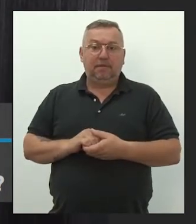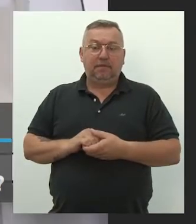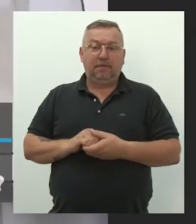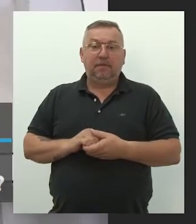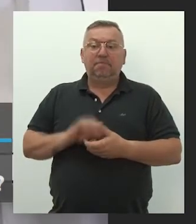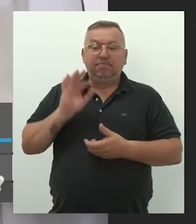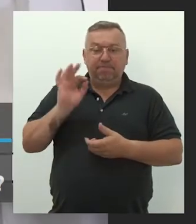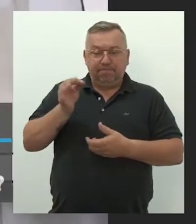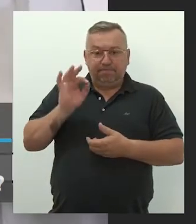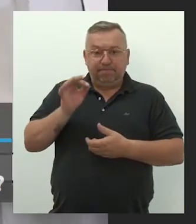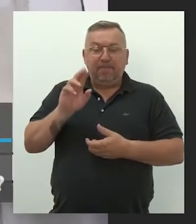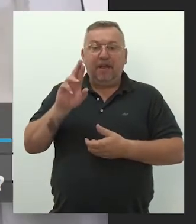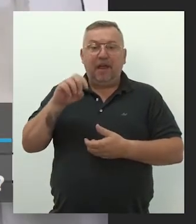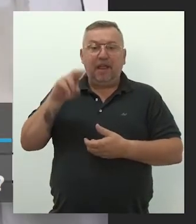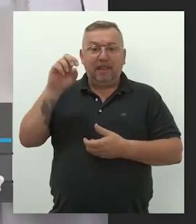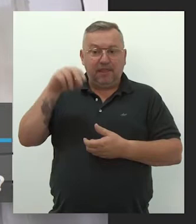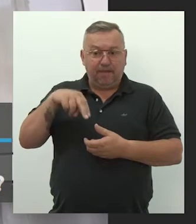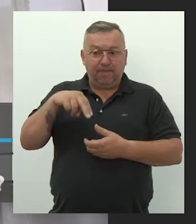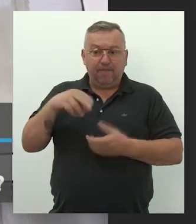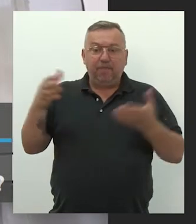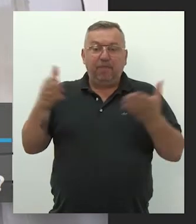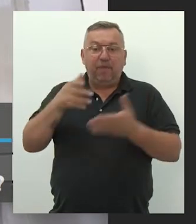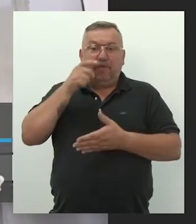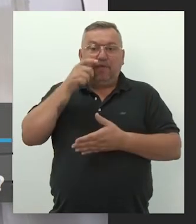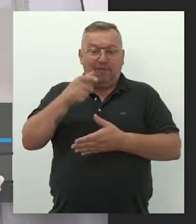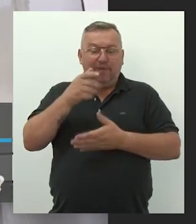Isso mesmo, Renan. Então, vamos começar.